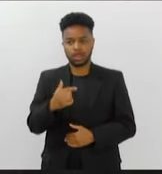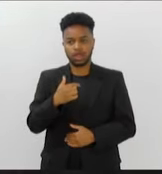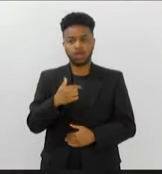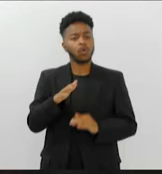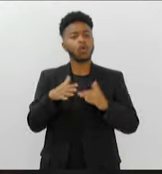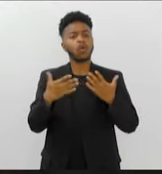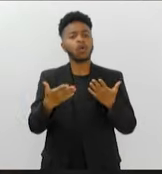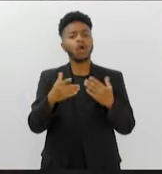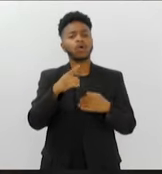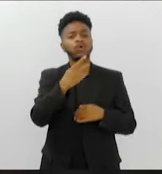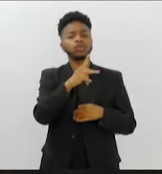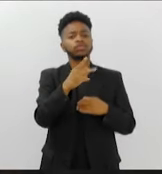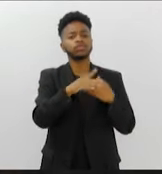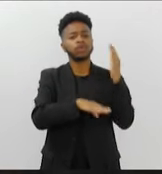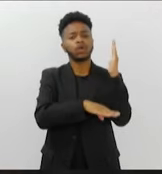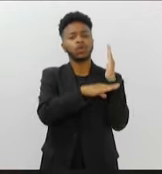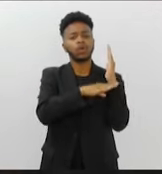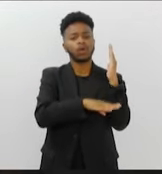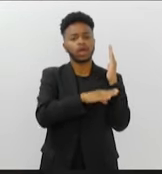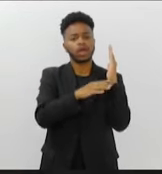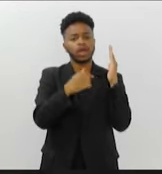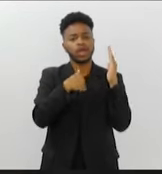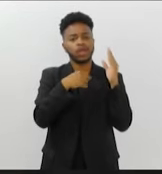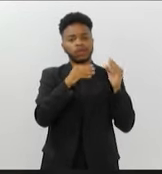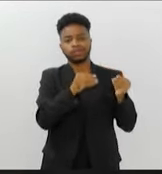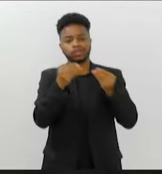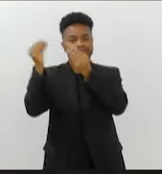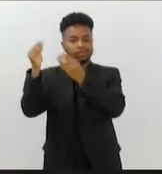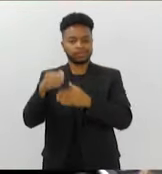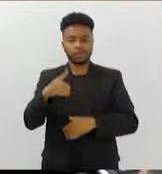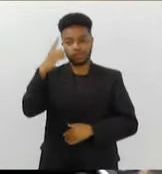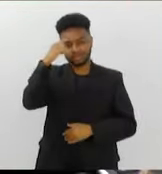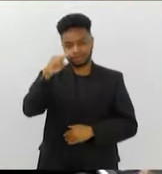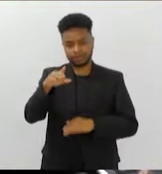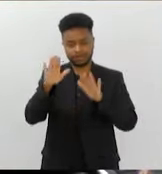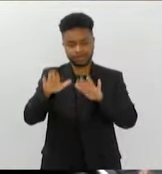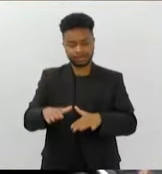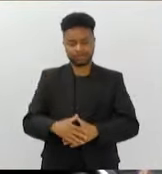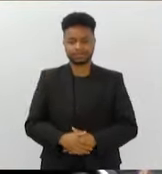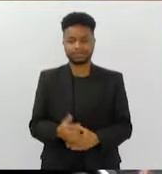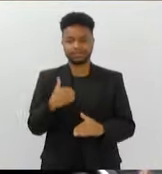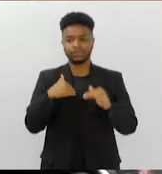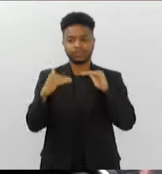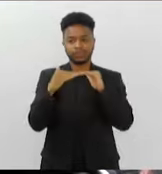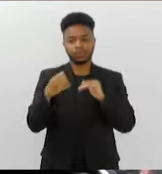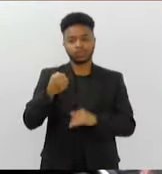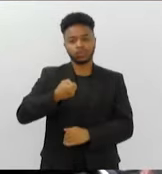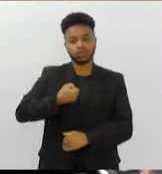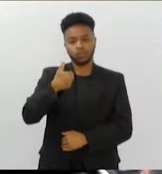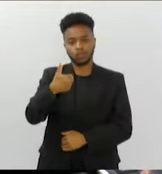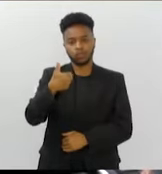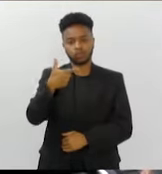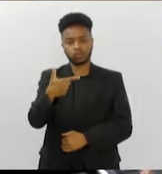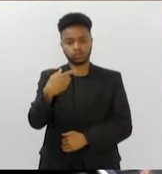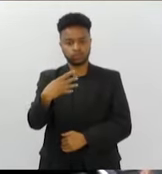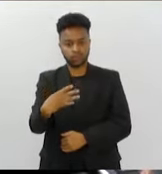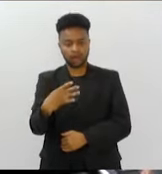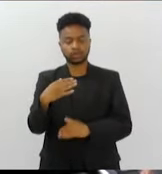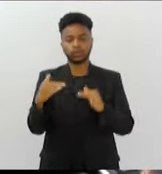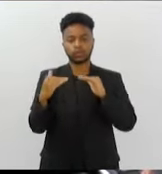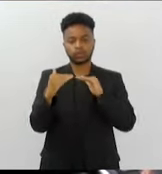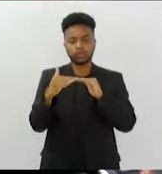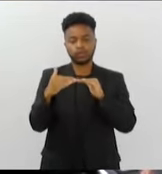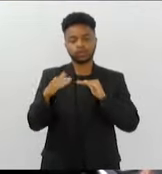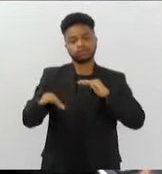andar, procurador-geral? Por favor, manda Rui para lá uma semana. Favorável às emendas número 1, 2 e 4. Favorável